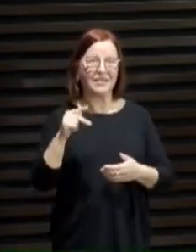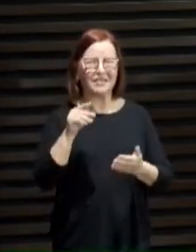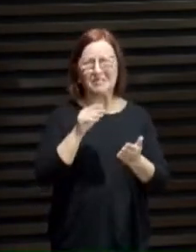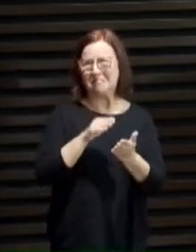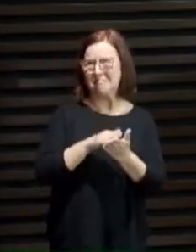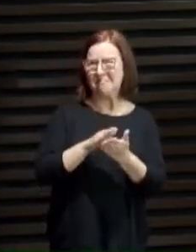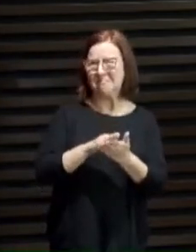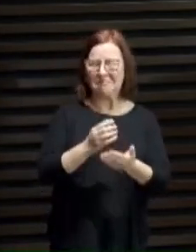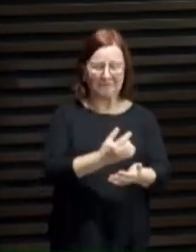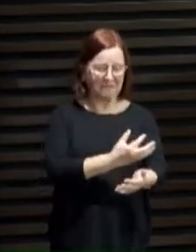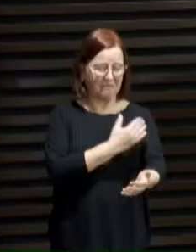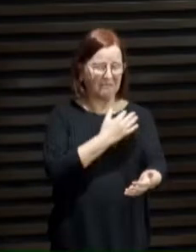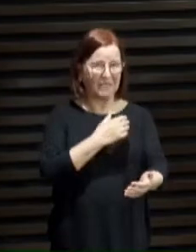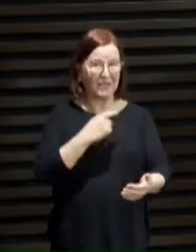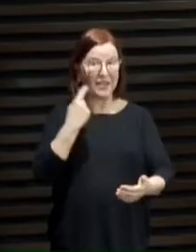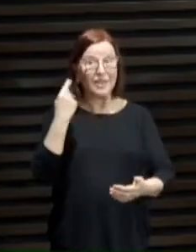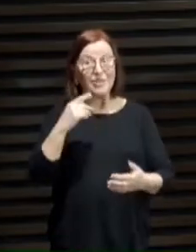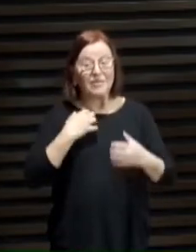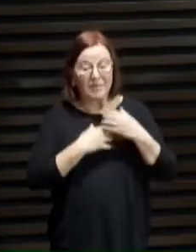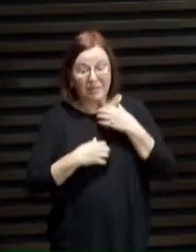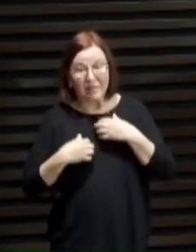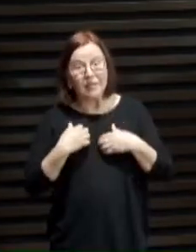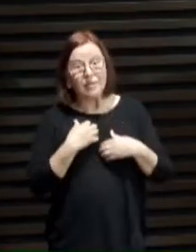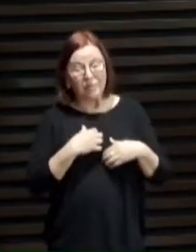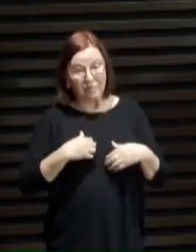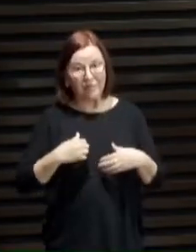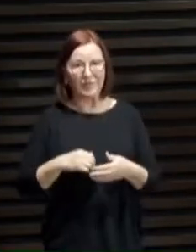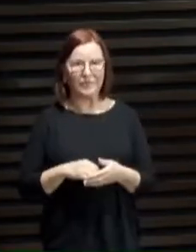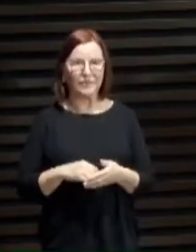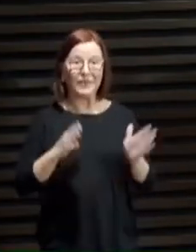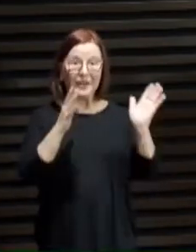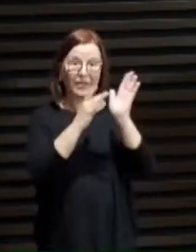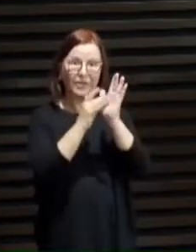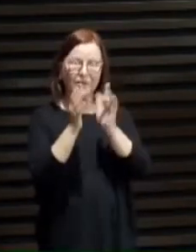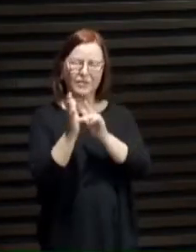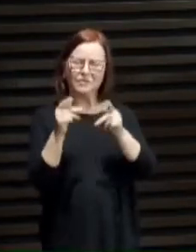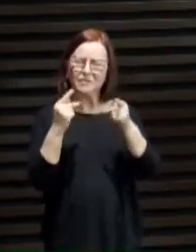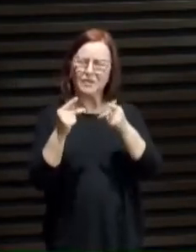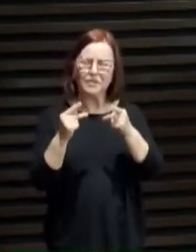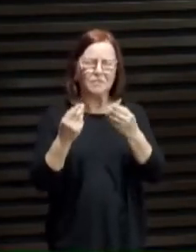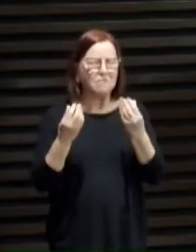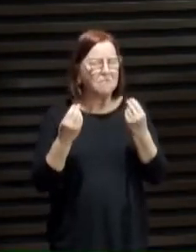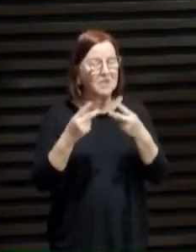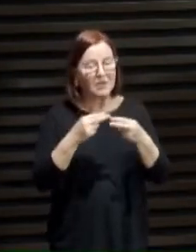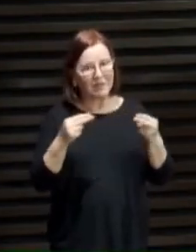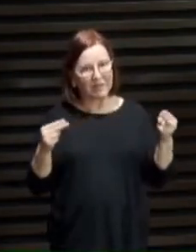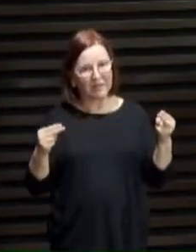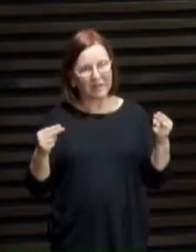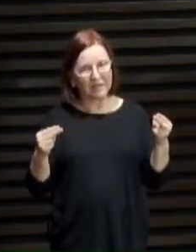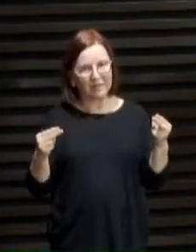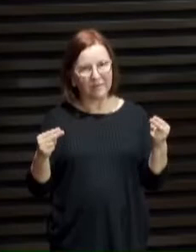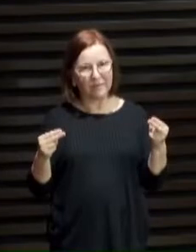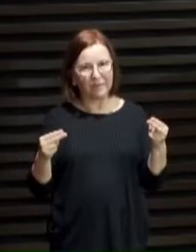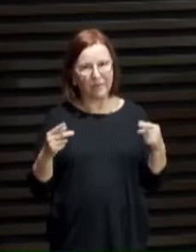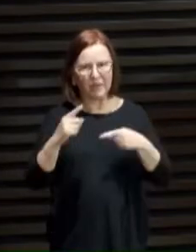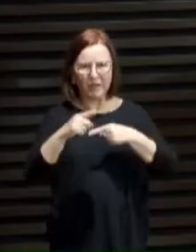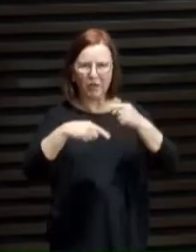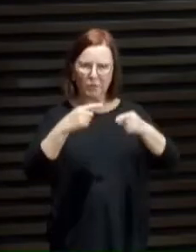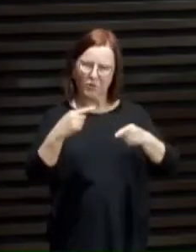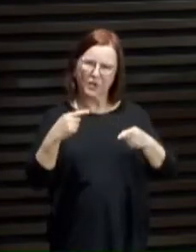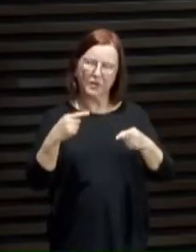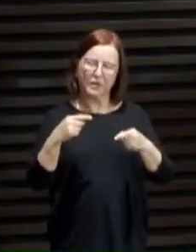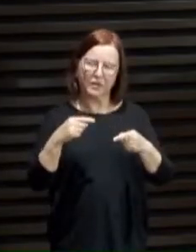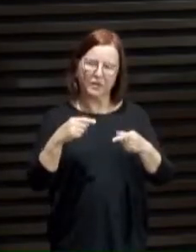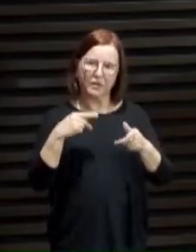desgastes, suas angústias. Jesus está falando tantas coisas, depois de dizer que eles seriam sal da